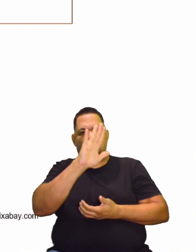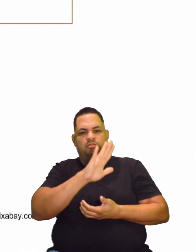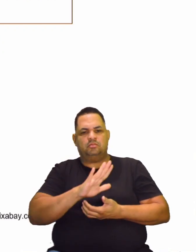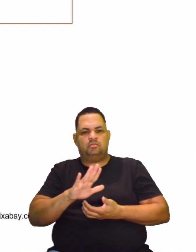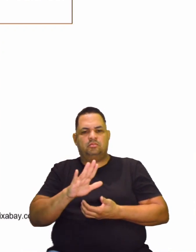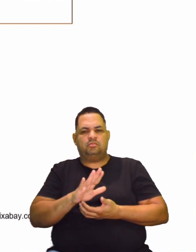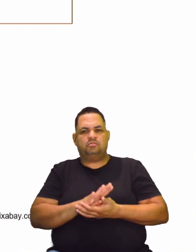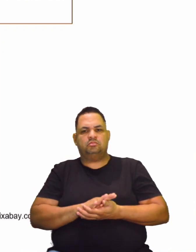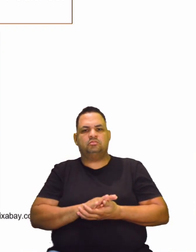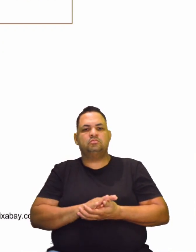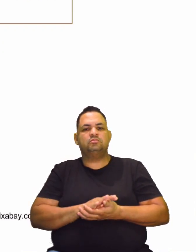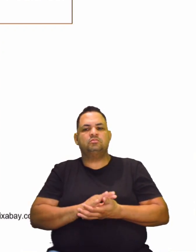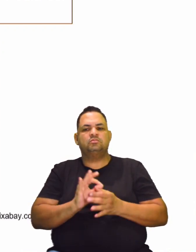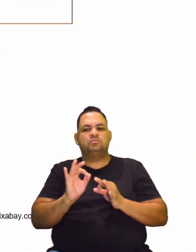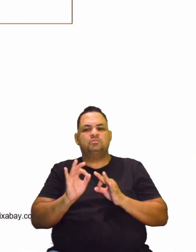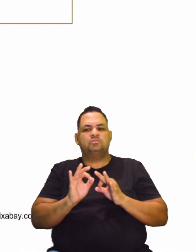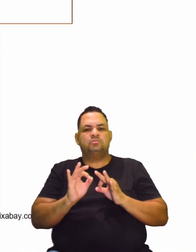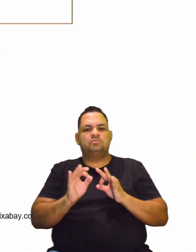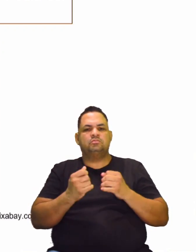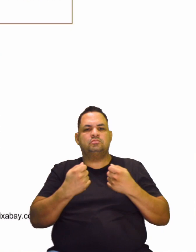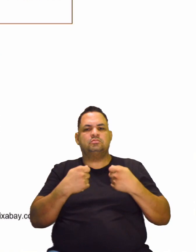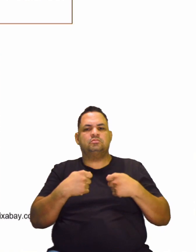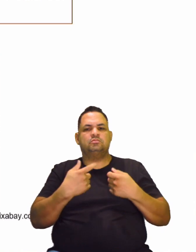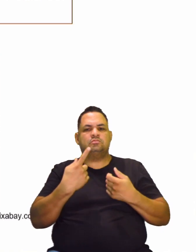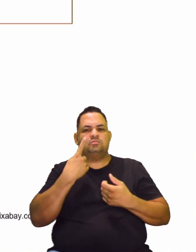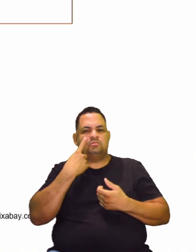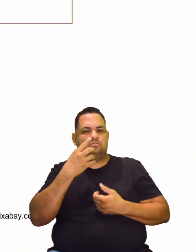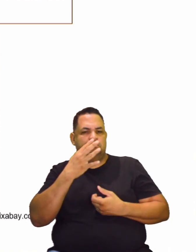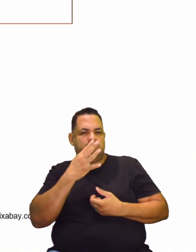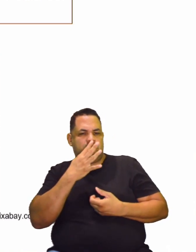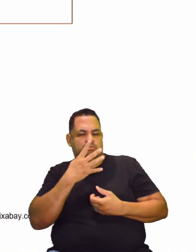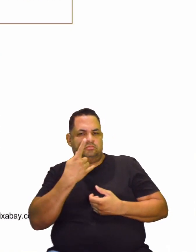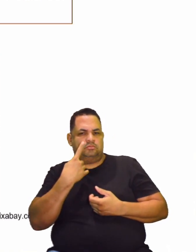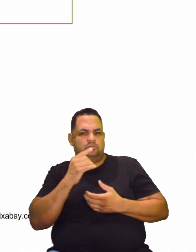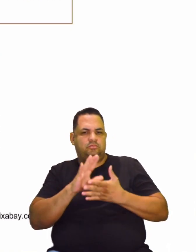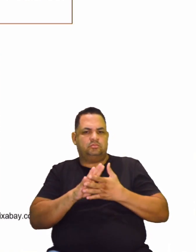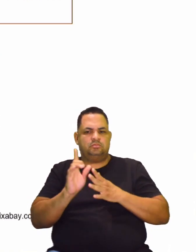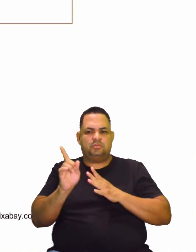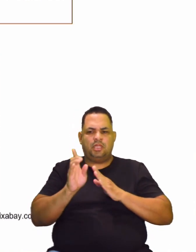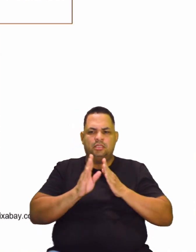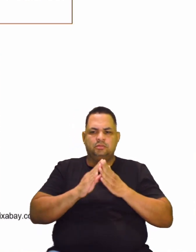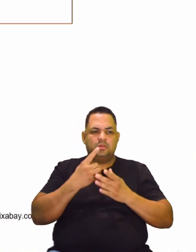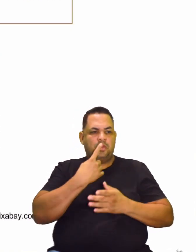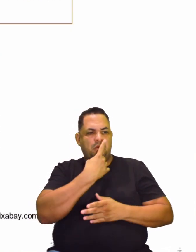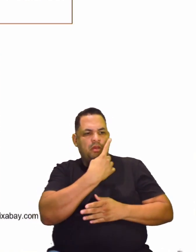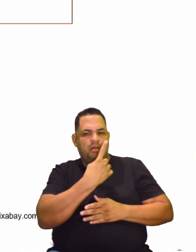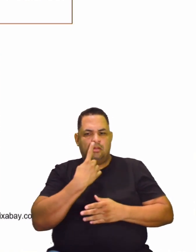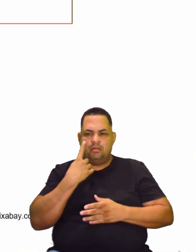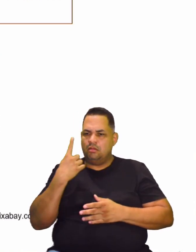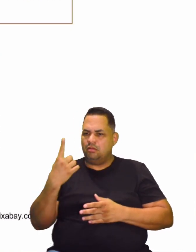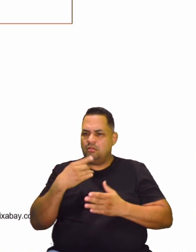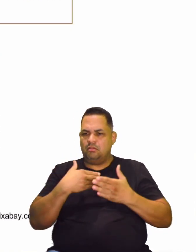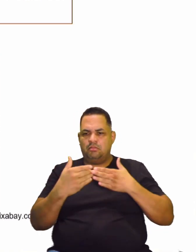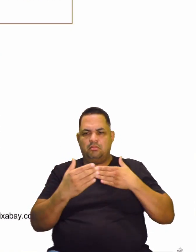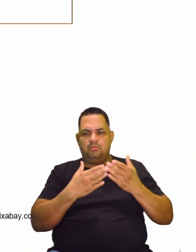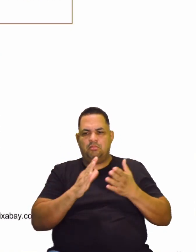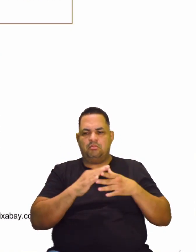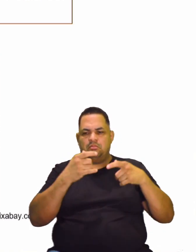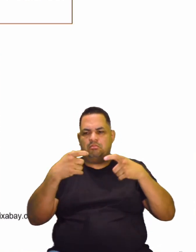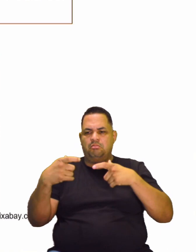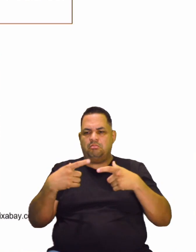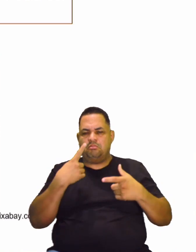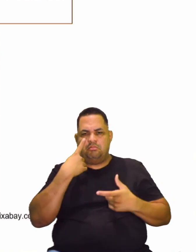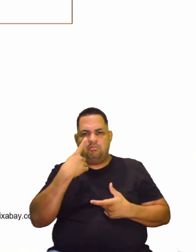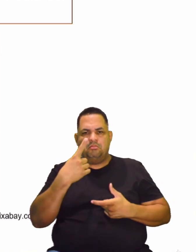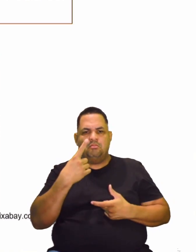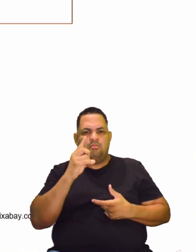aqui. Podia, então, ser apreciada em todos os ângulos. Então, qualquer lado que a gente observar, a gente vai,